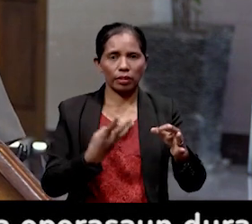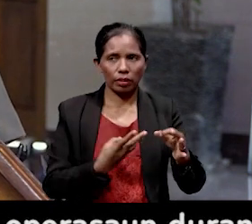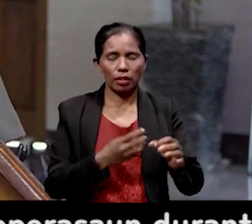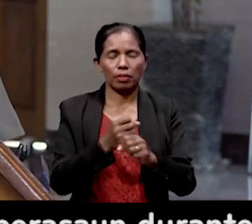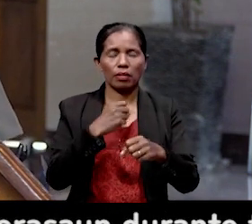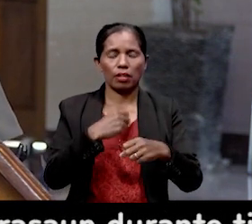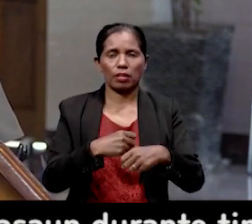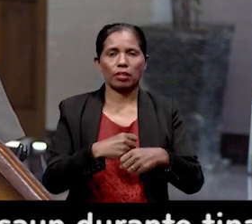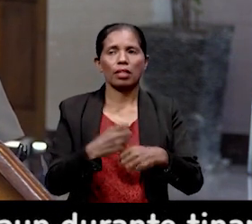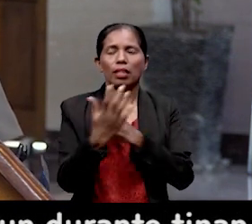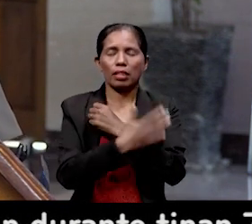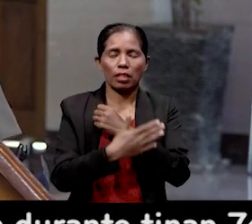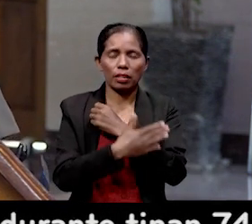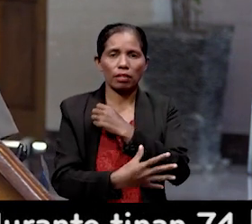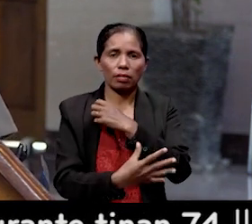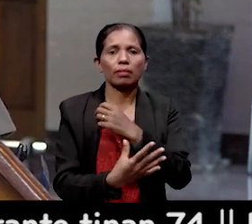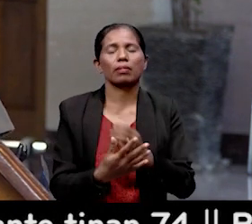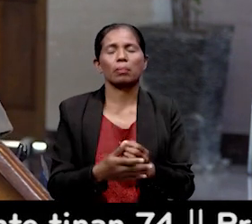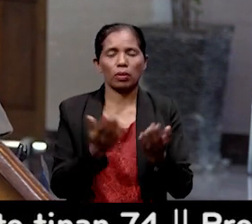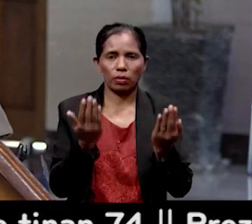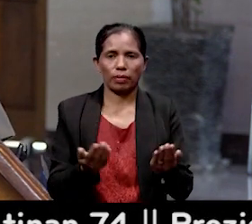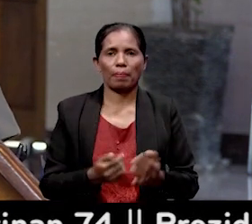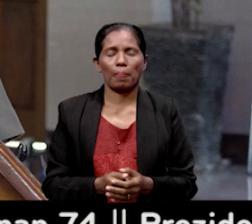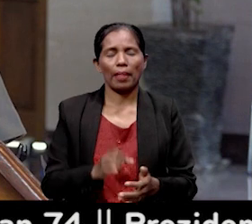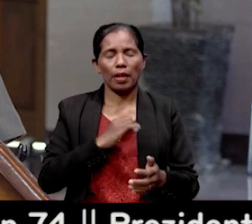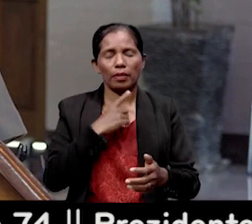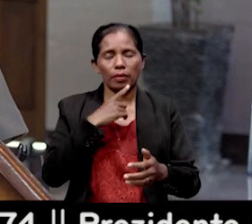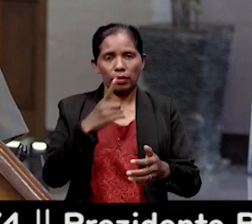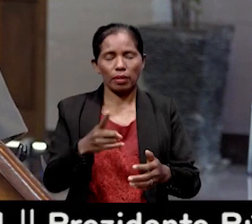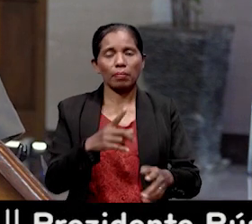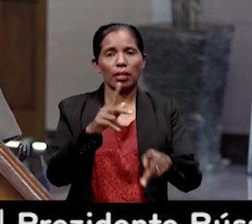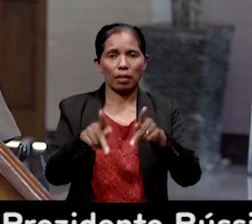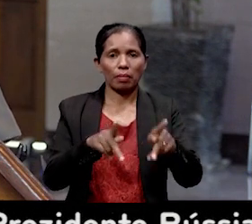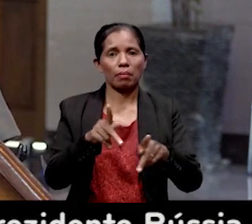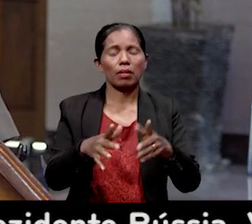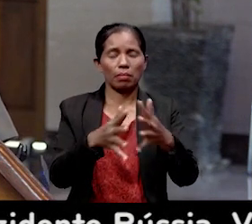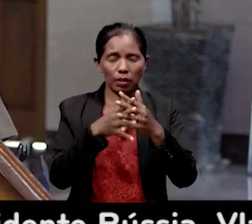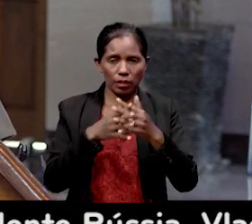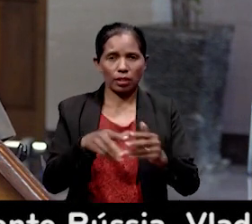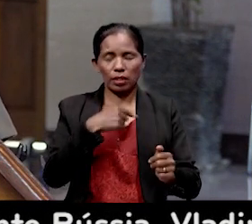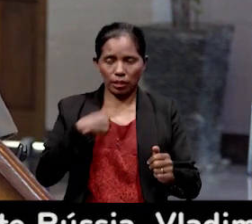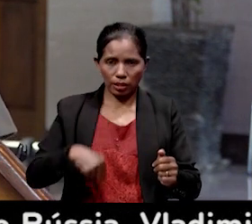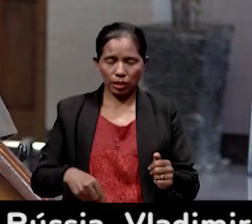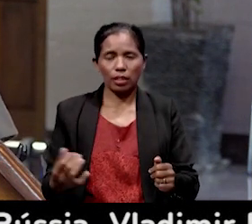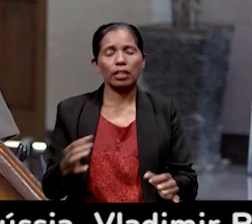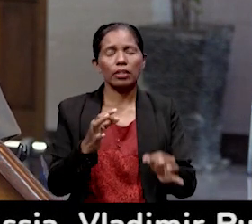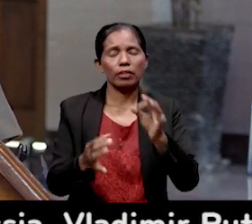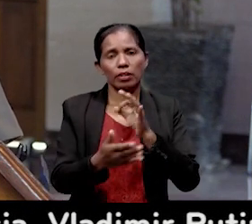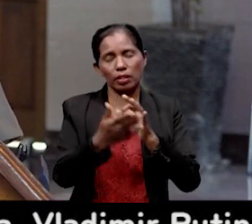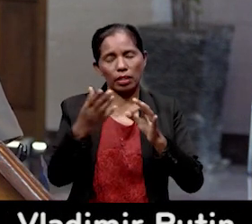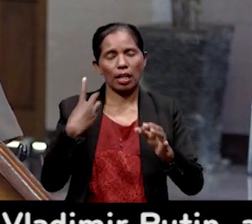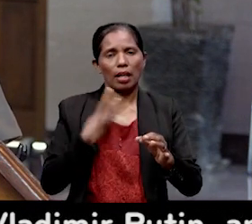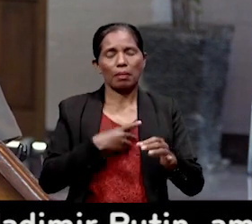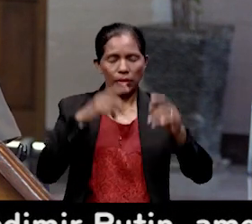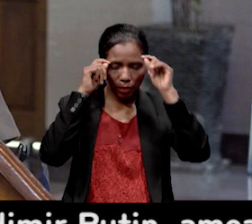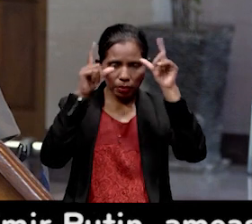mal ne nasong gig sir mga lor toda. Ne maga wate de bibig ba Amerikano sira. Chinese sir, hau dia kata imi ko imi ham ami timor na kar